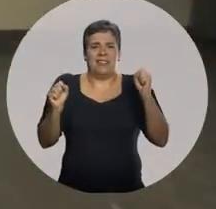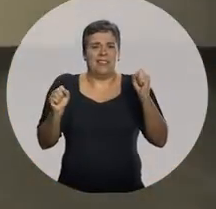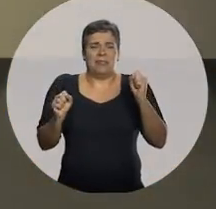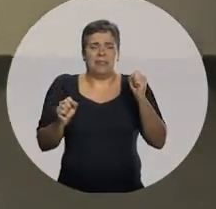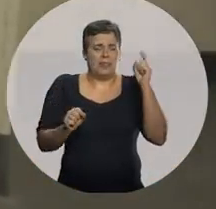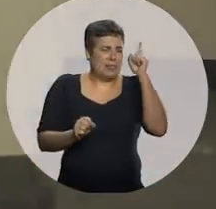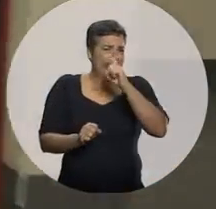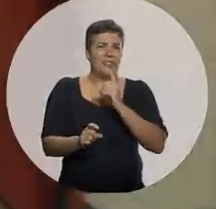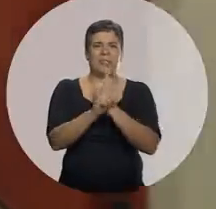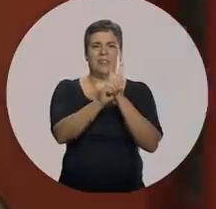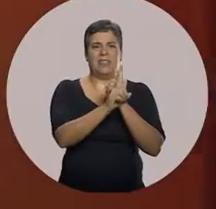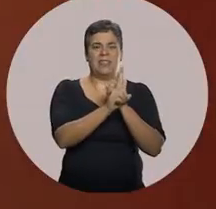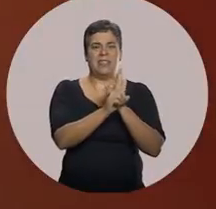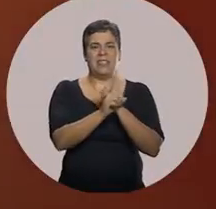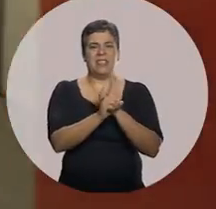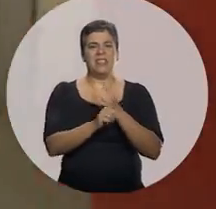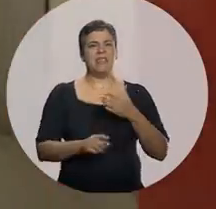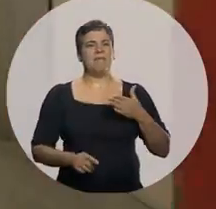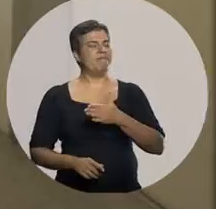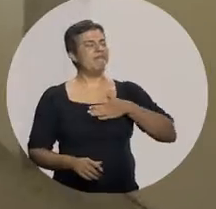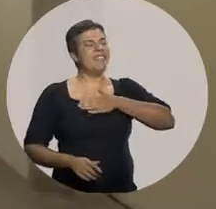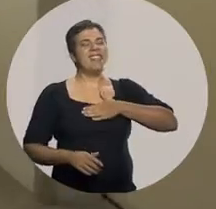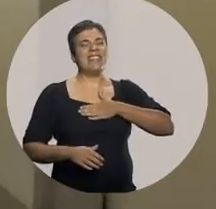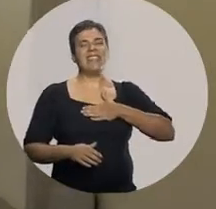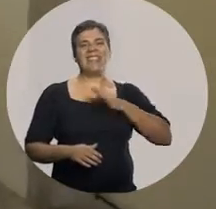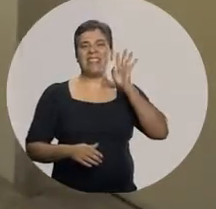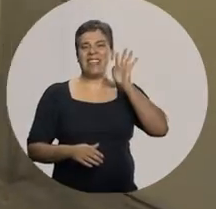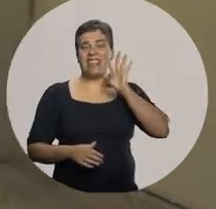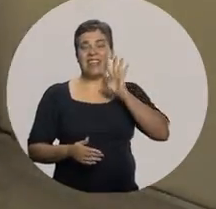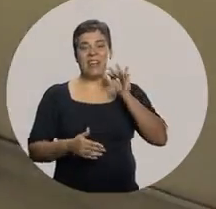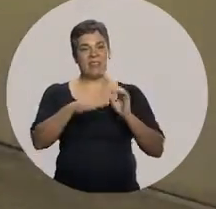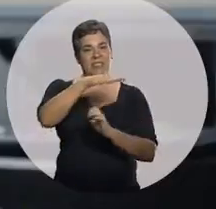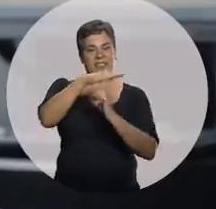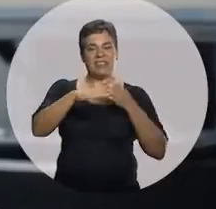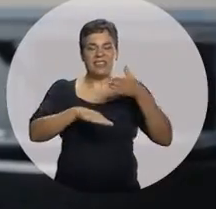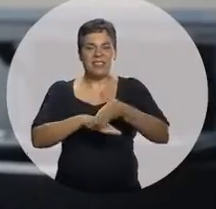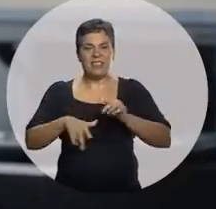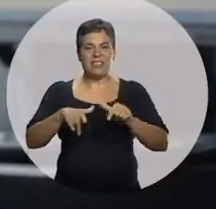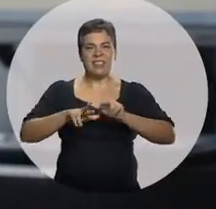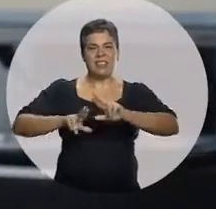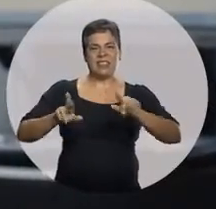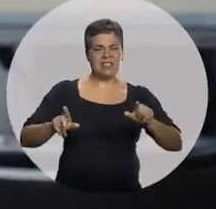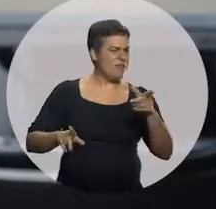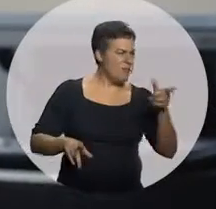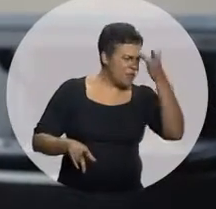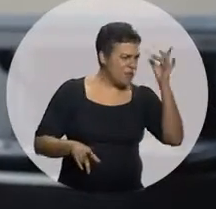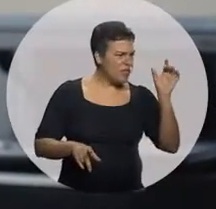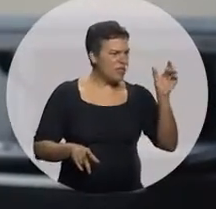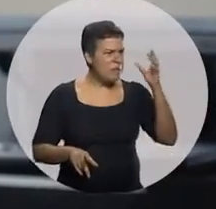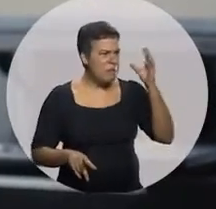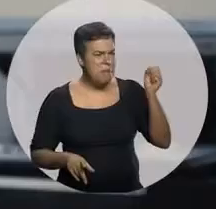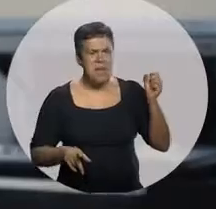era muito raro. É muito gratificante quando você entra numa empresa e você vê uma diversidade no meio ambiente de trabalho. Você vê